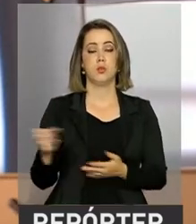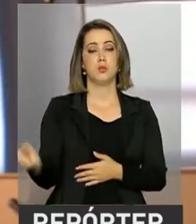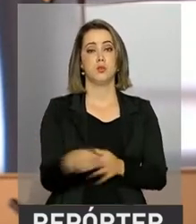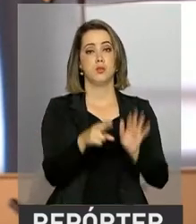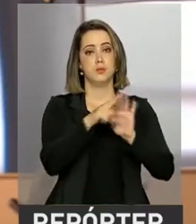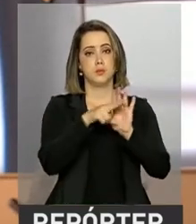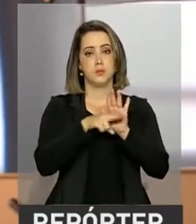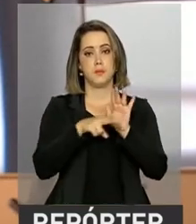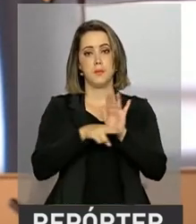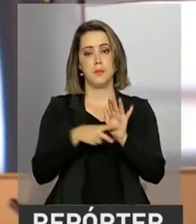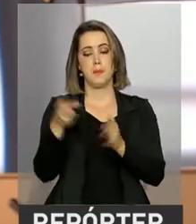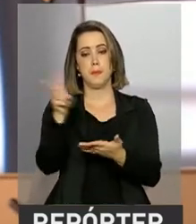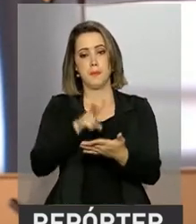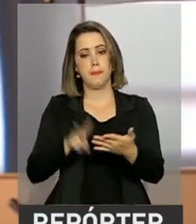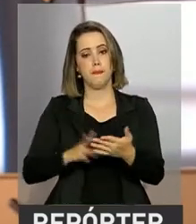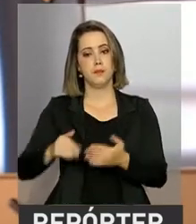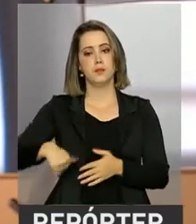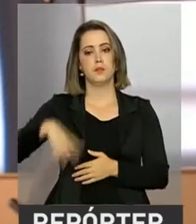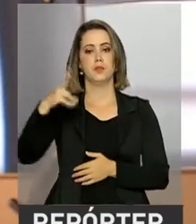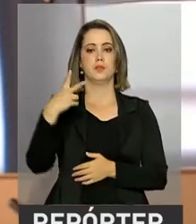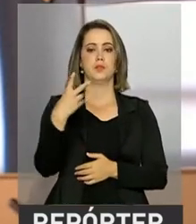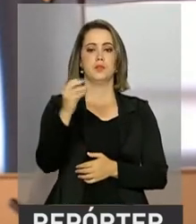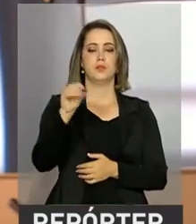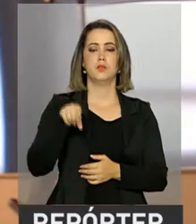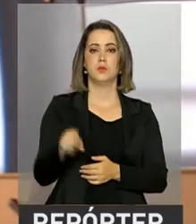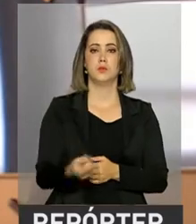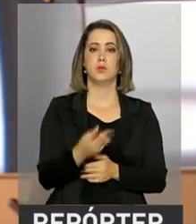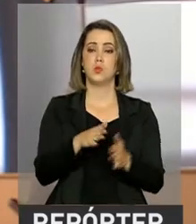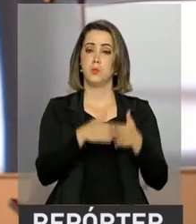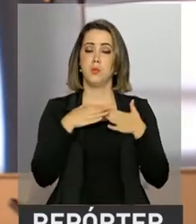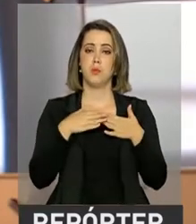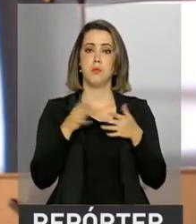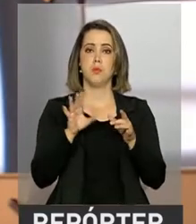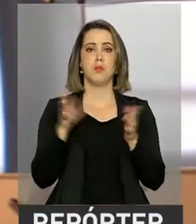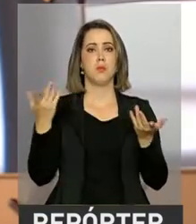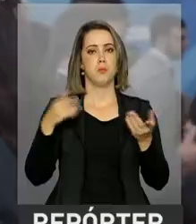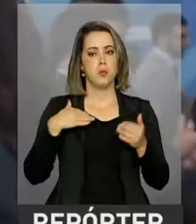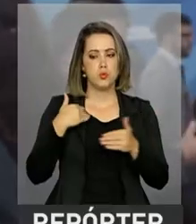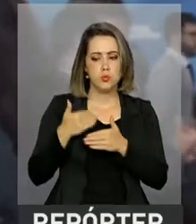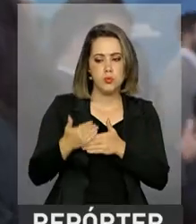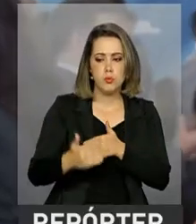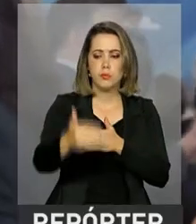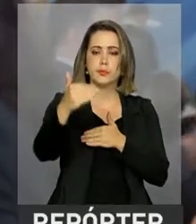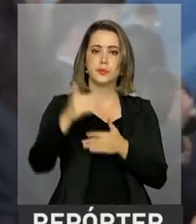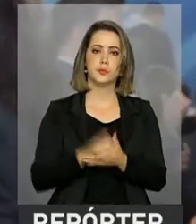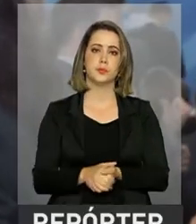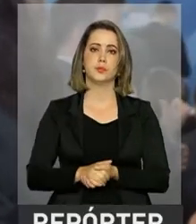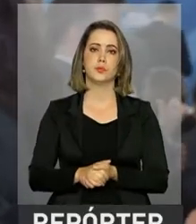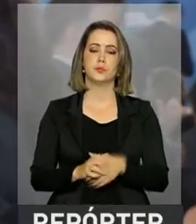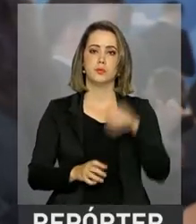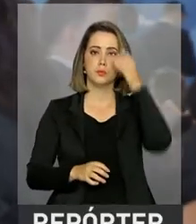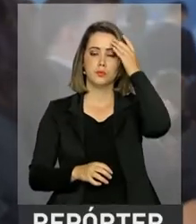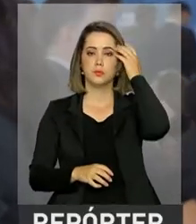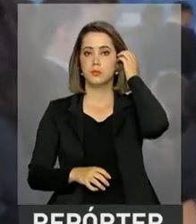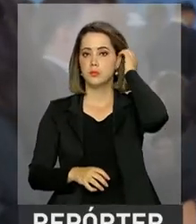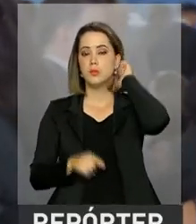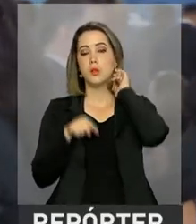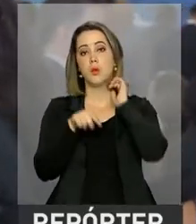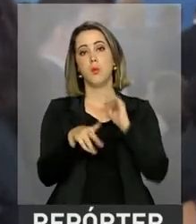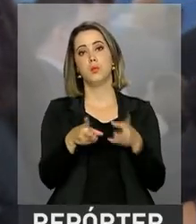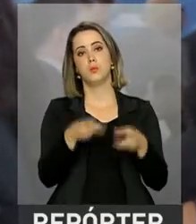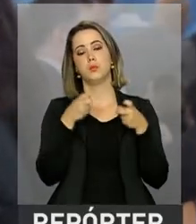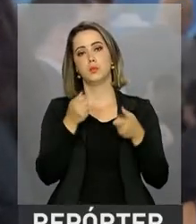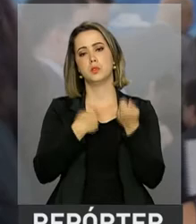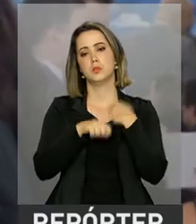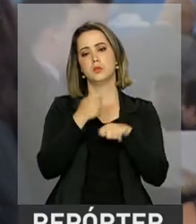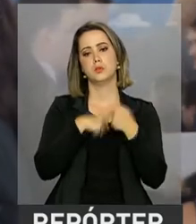regra a análise de mais de 20 mil pedidos seja destravada com a estimativa feita pelo por economistas